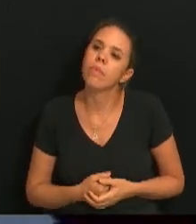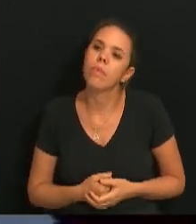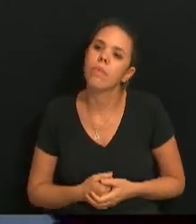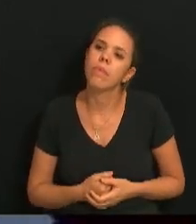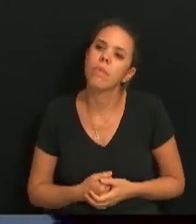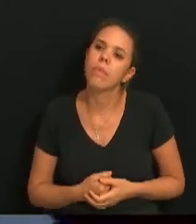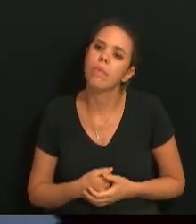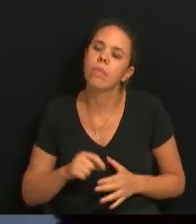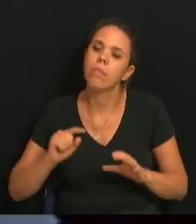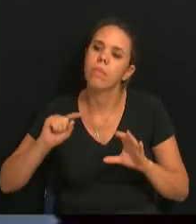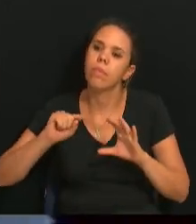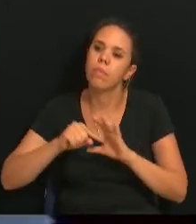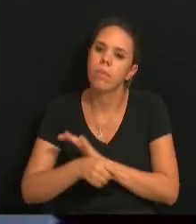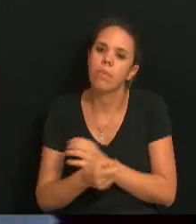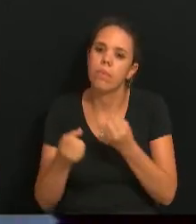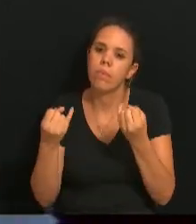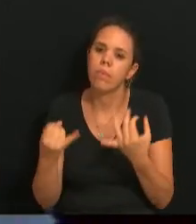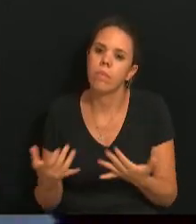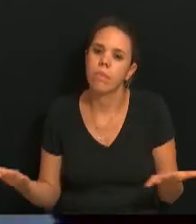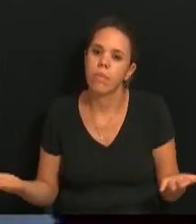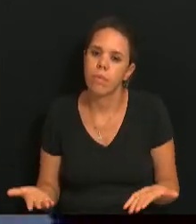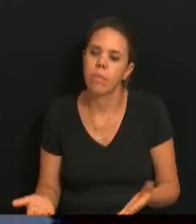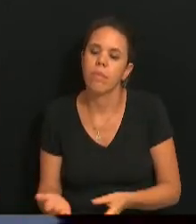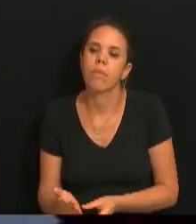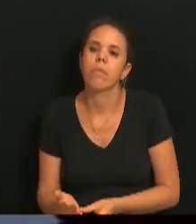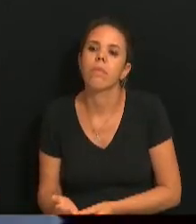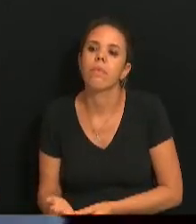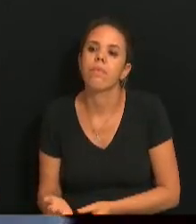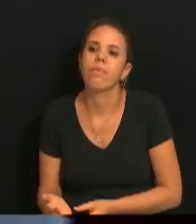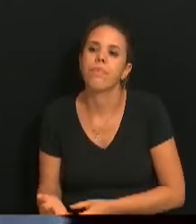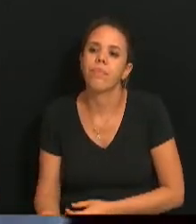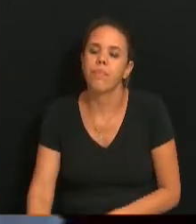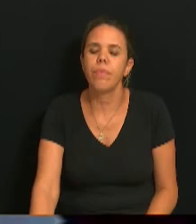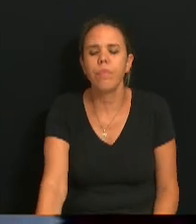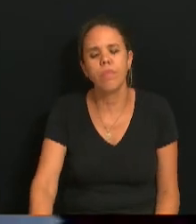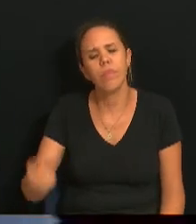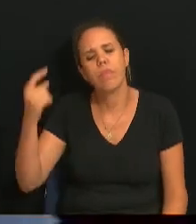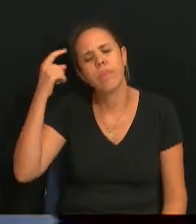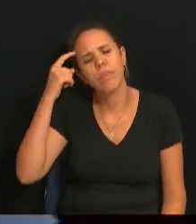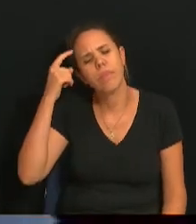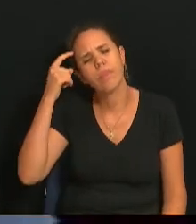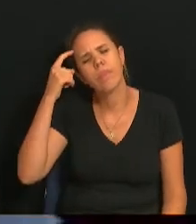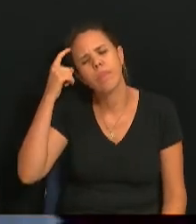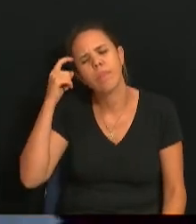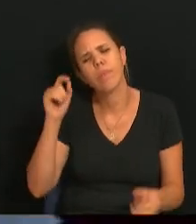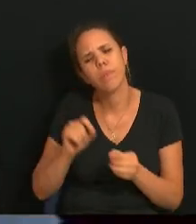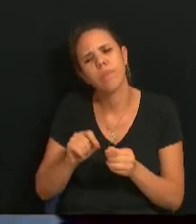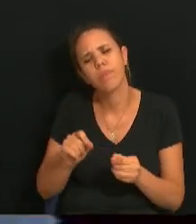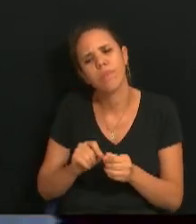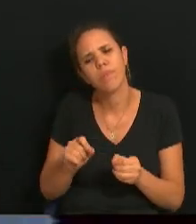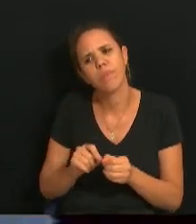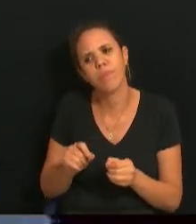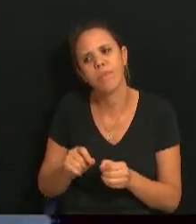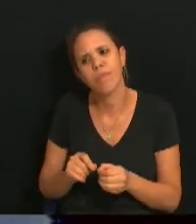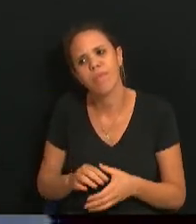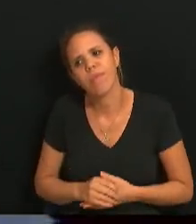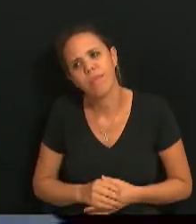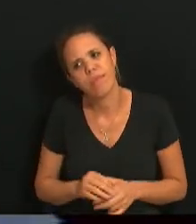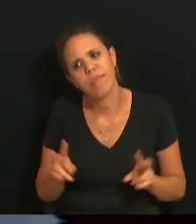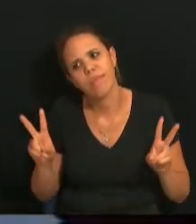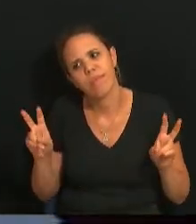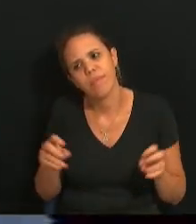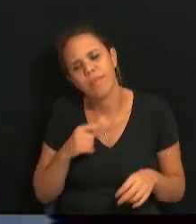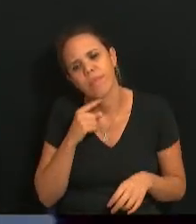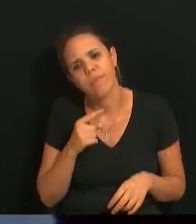a profundidade que vocês proporcionaram para mim hoje. E eu fico pensando no quanto a gente precisa fazer com que essas questões, que são,